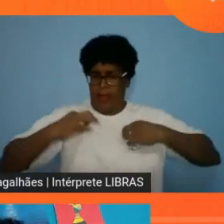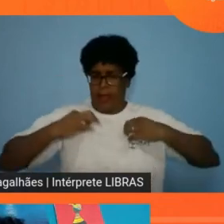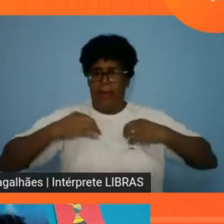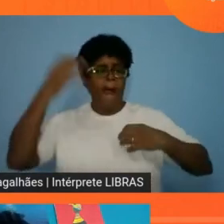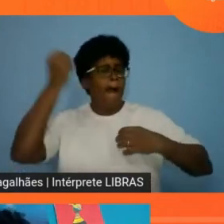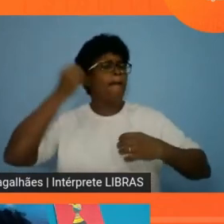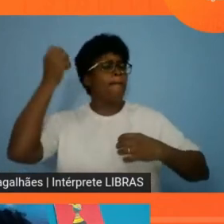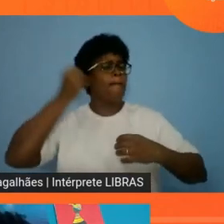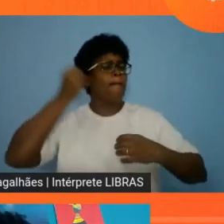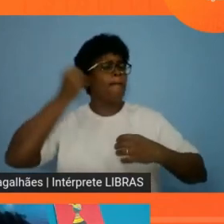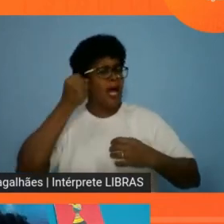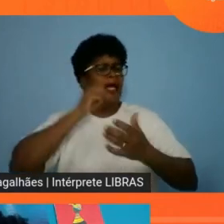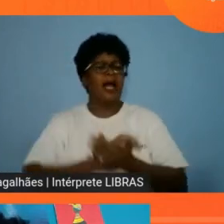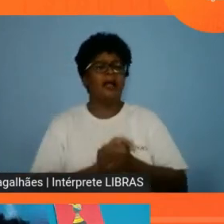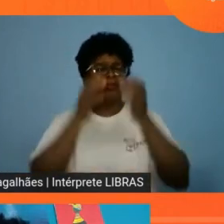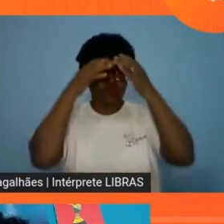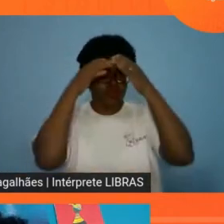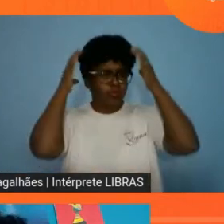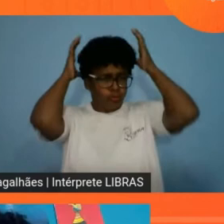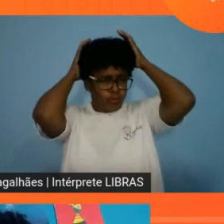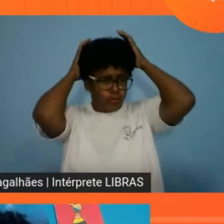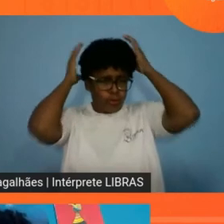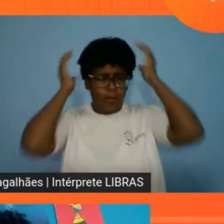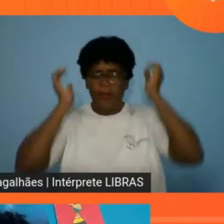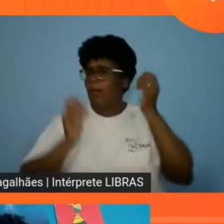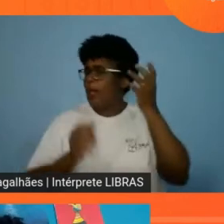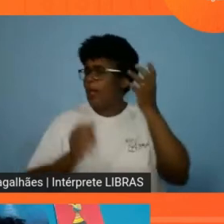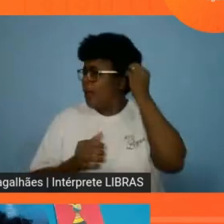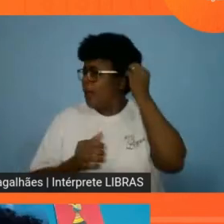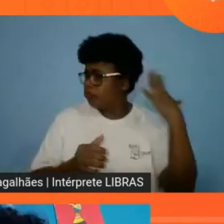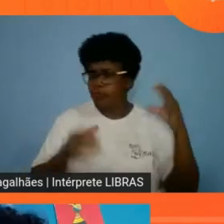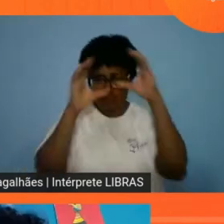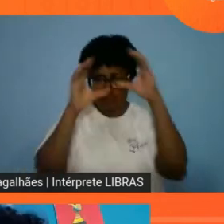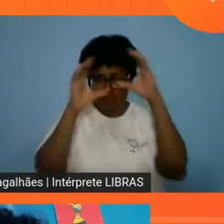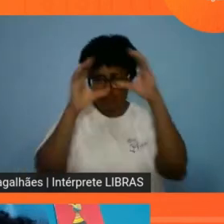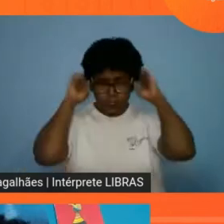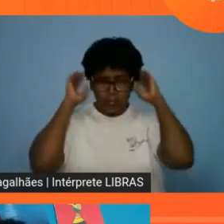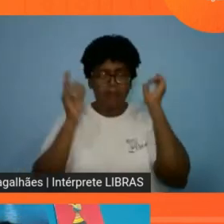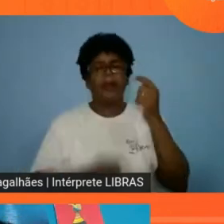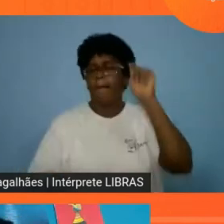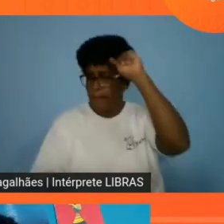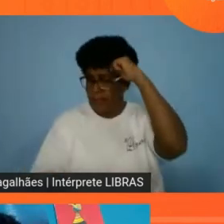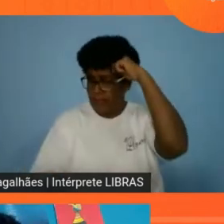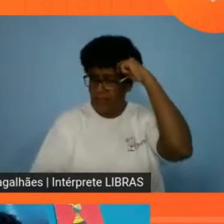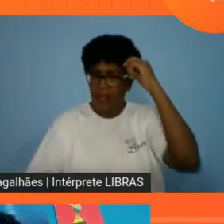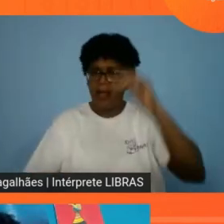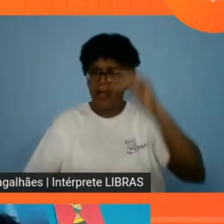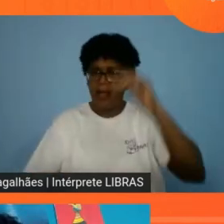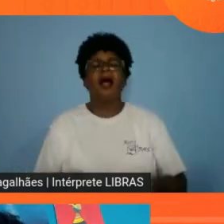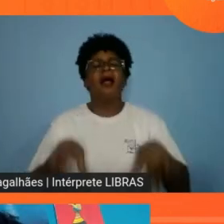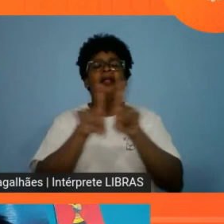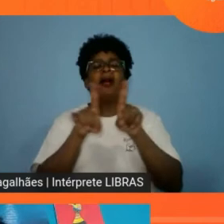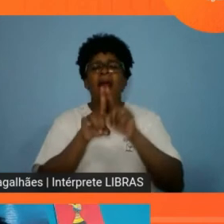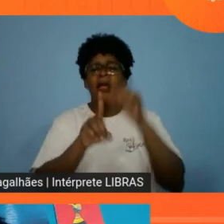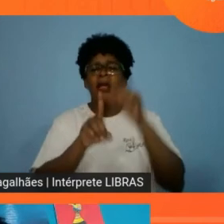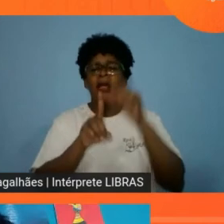está num coco abacaxi, que está envolvido com um turbante de coloração preta e branca, e estou com um batom escuro